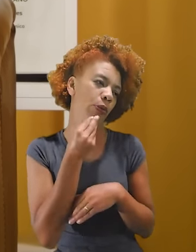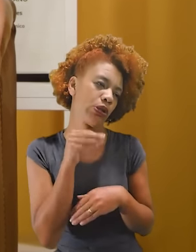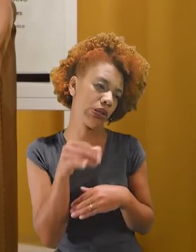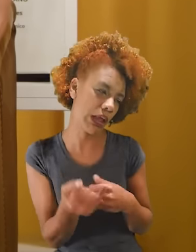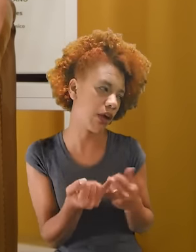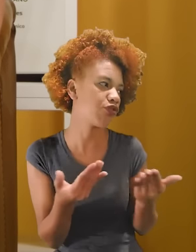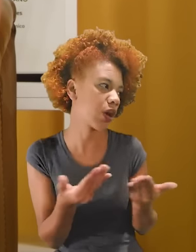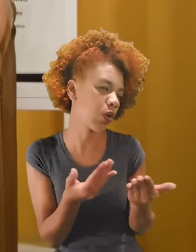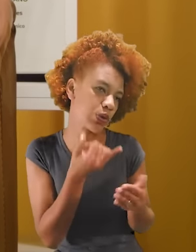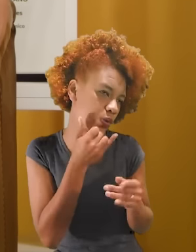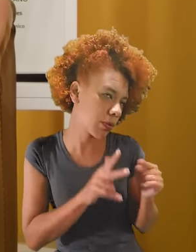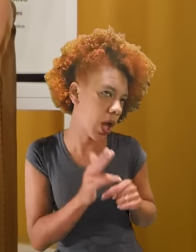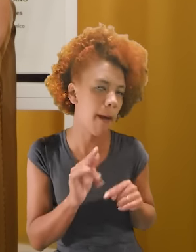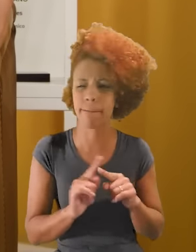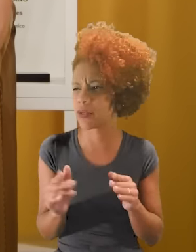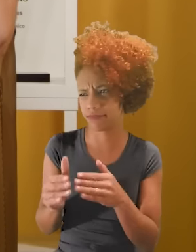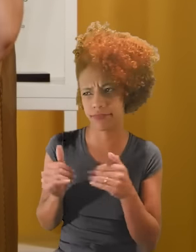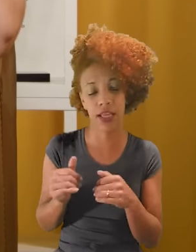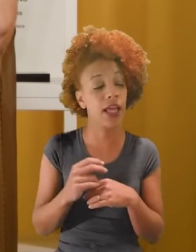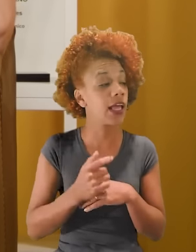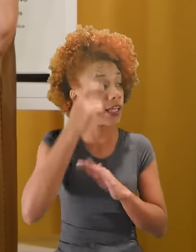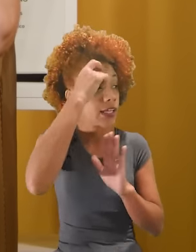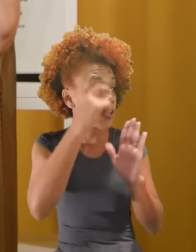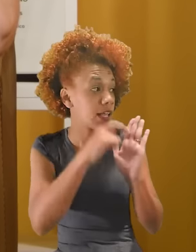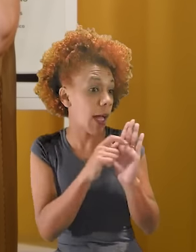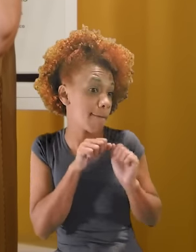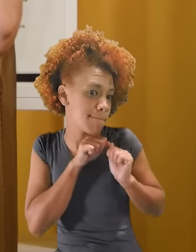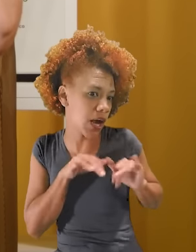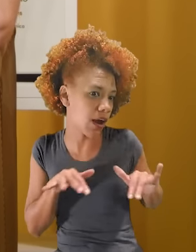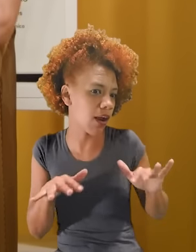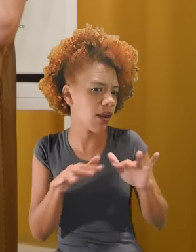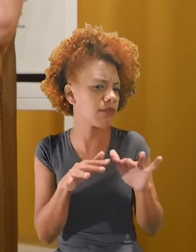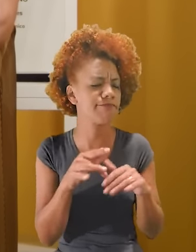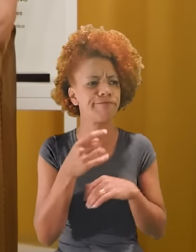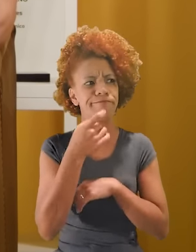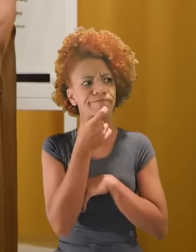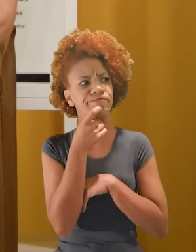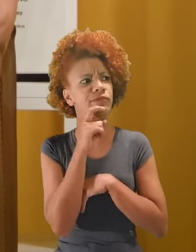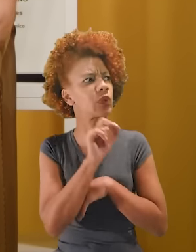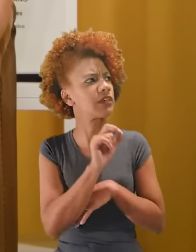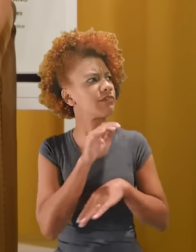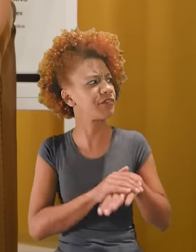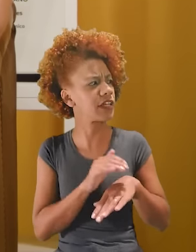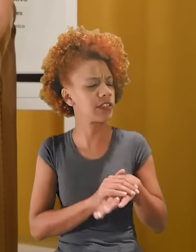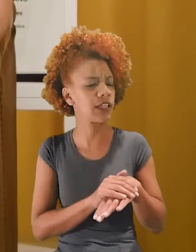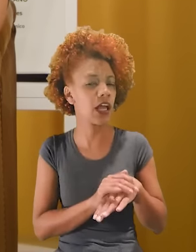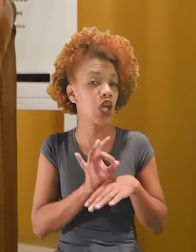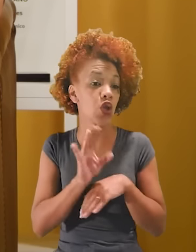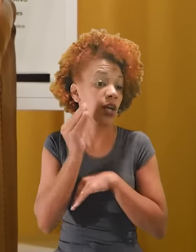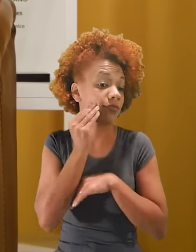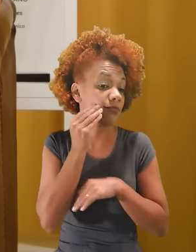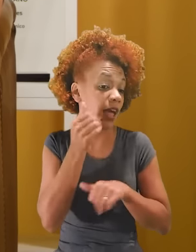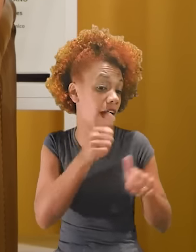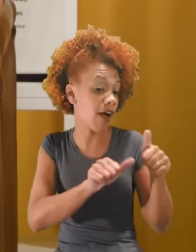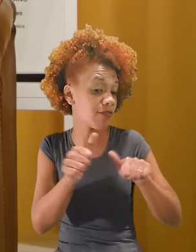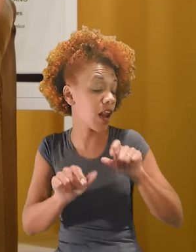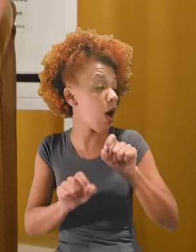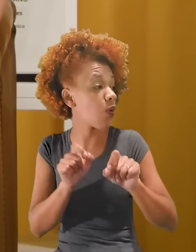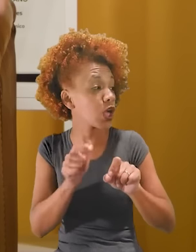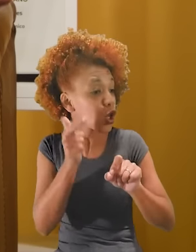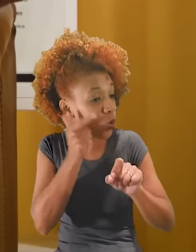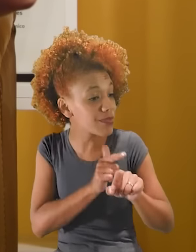oportunidade agora, que é o... Desculpa. Imagina. Que a inteligência artificial tá bombando, e a gente fica, o que a gente vai fazer? Cara, é só você tentar analisar o